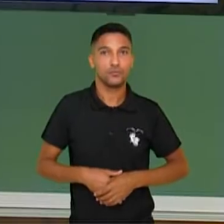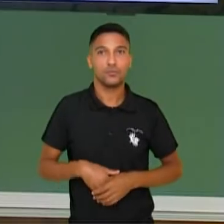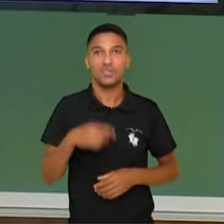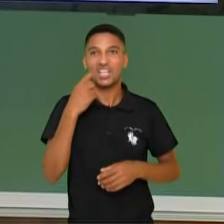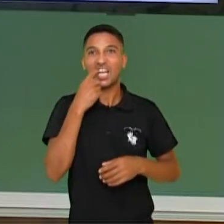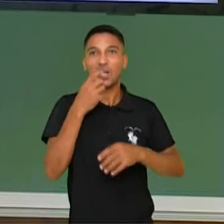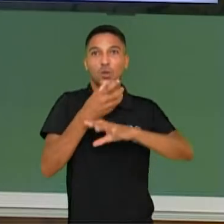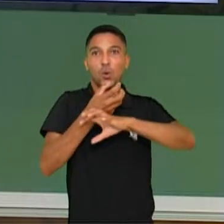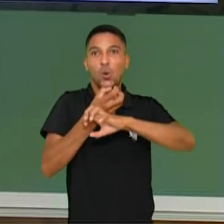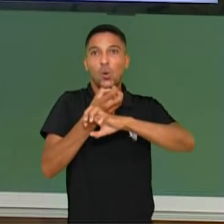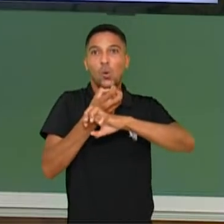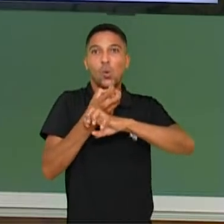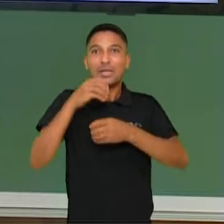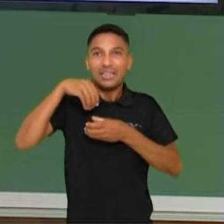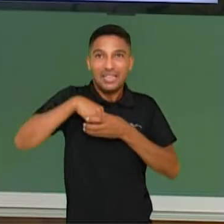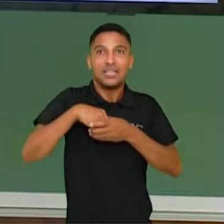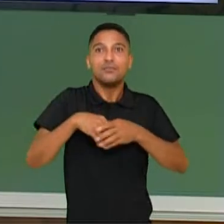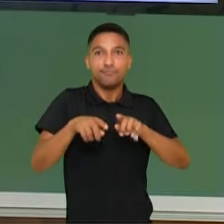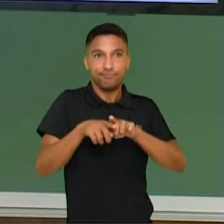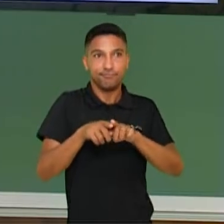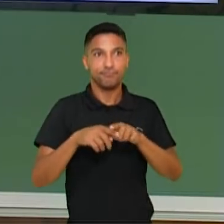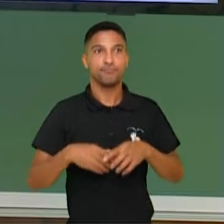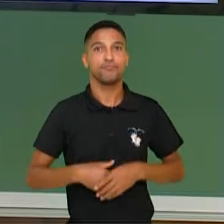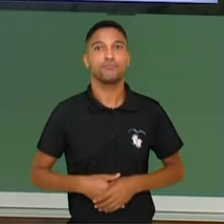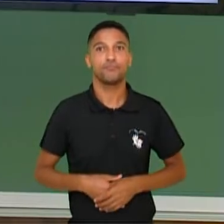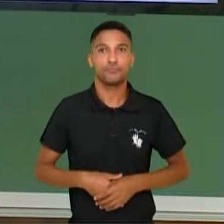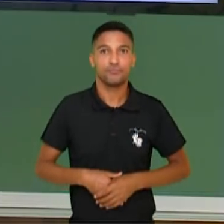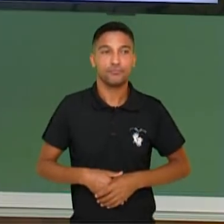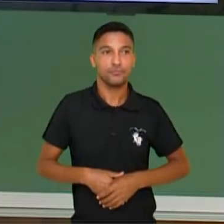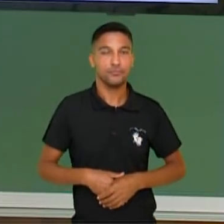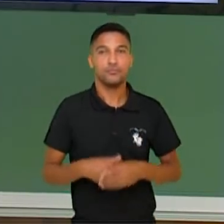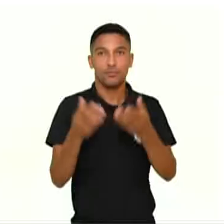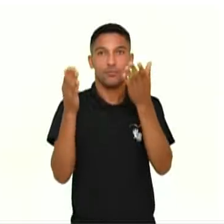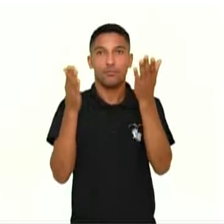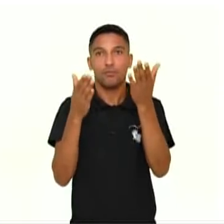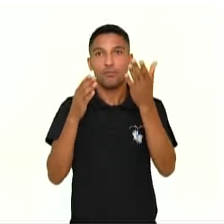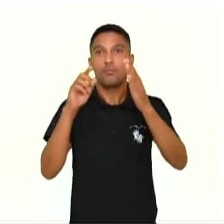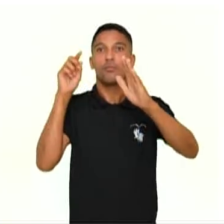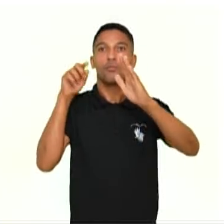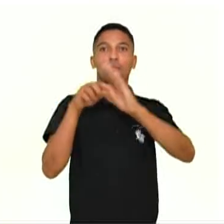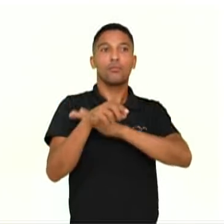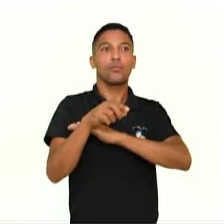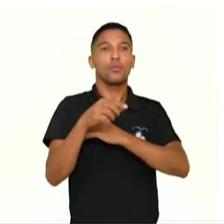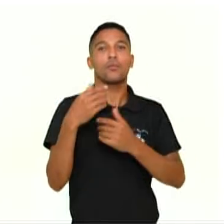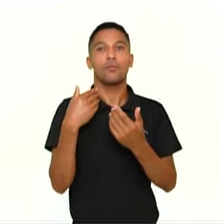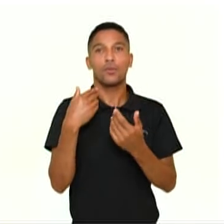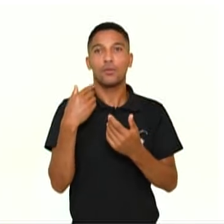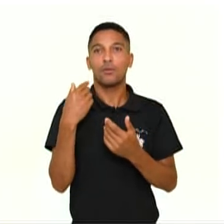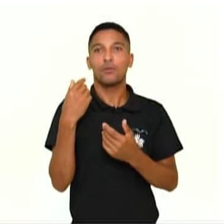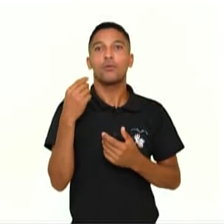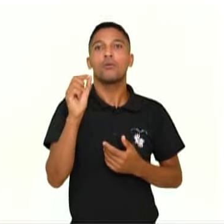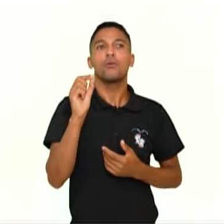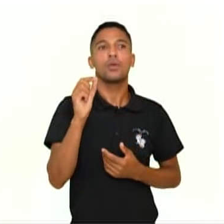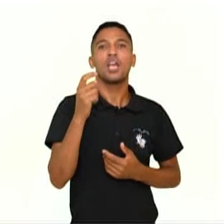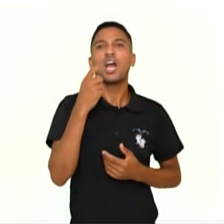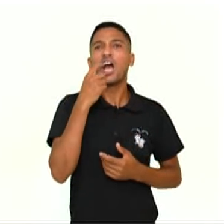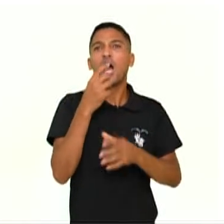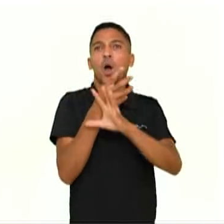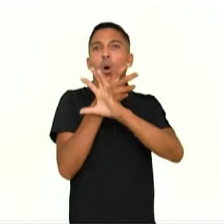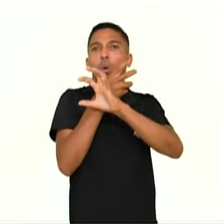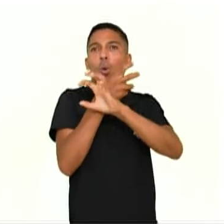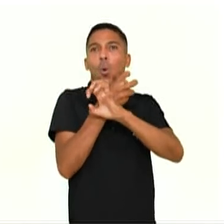a parte interna. Vamos para o nosso primeiro quiz da aula de hoje? De acordo com o seu formato, os ossos são comumente classificados